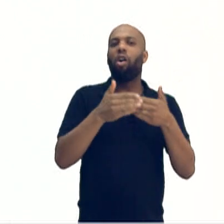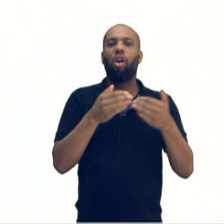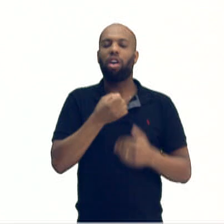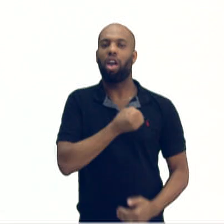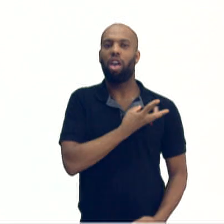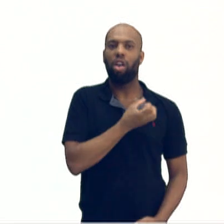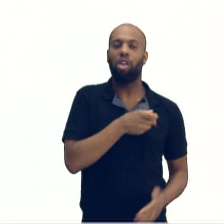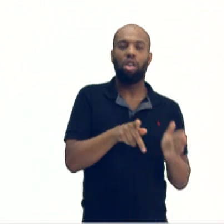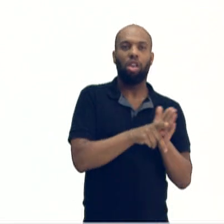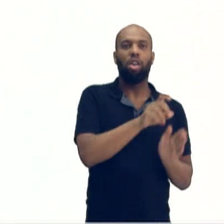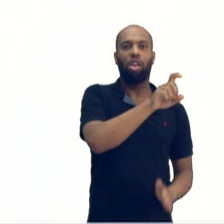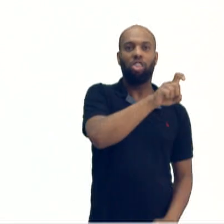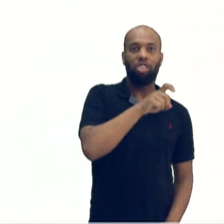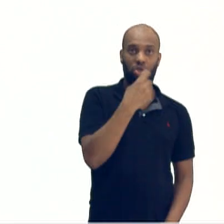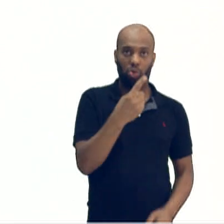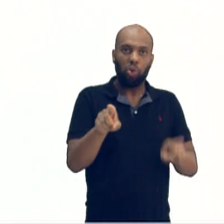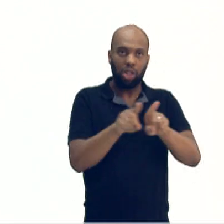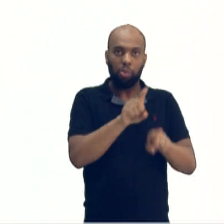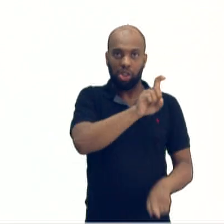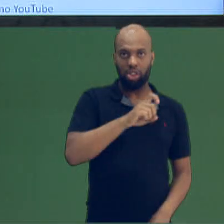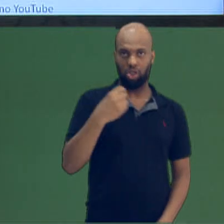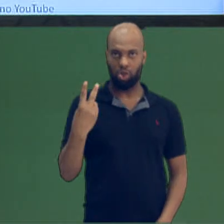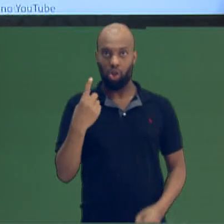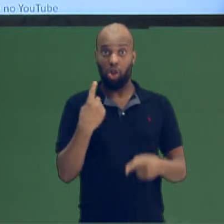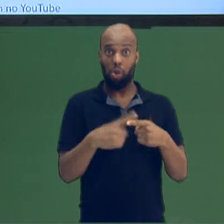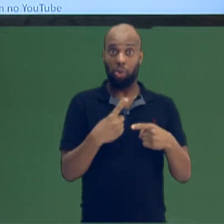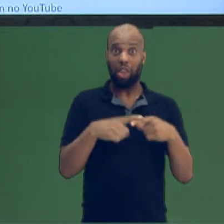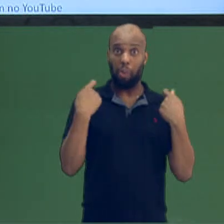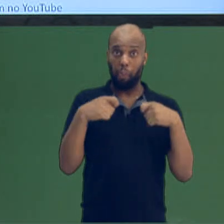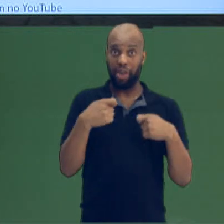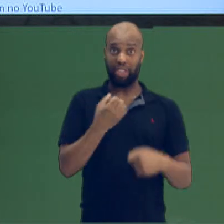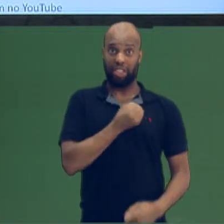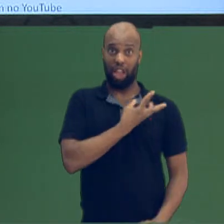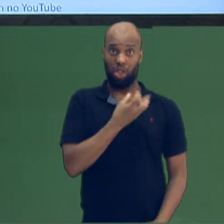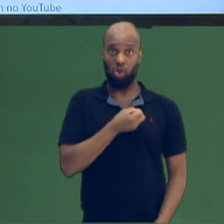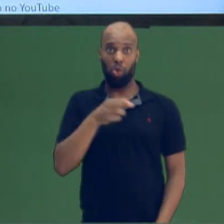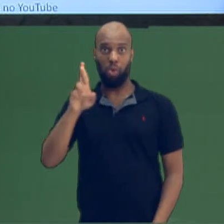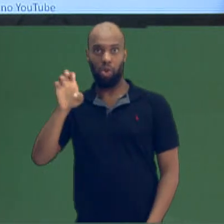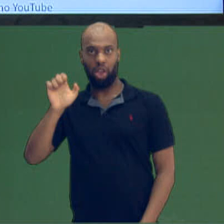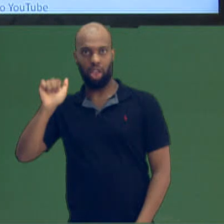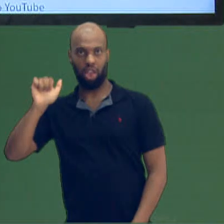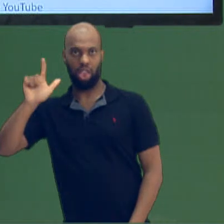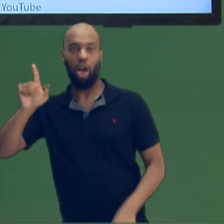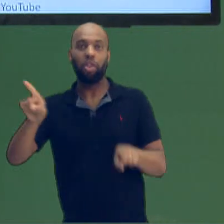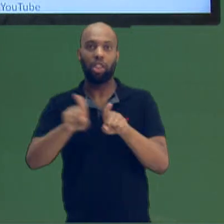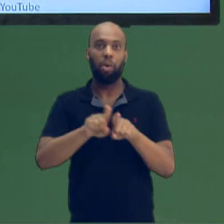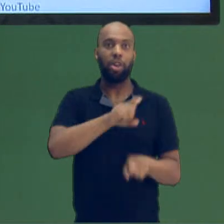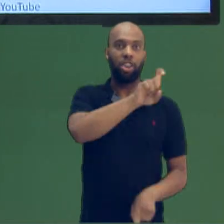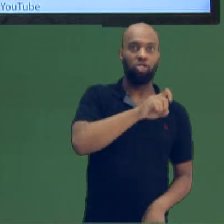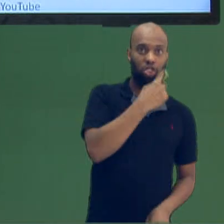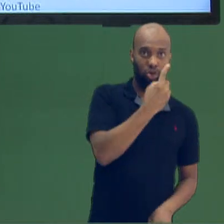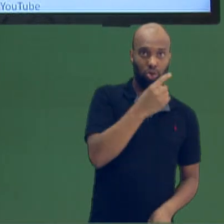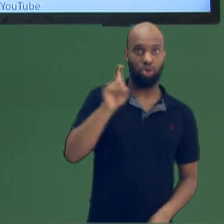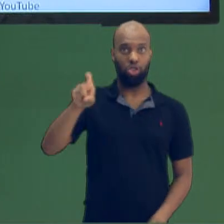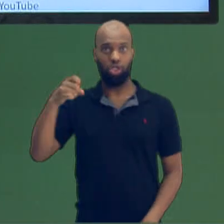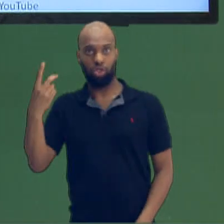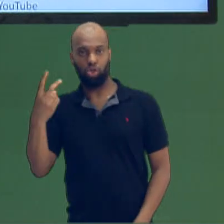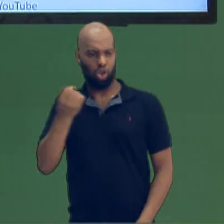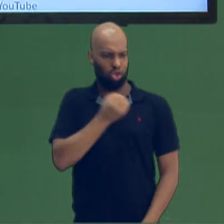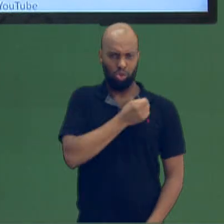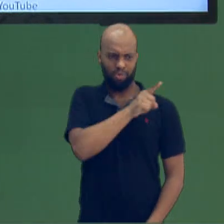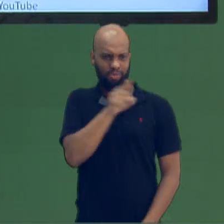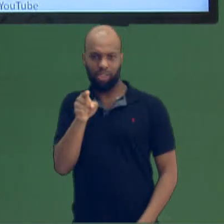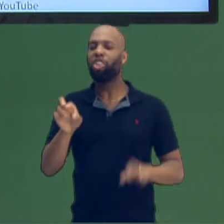de x1 e x2, desde que esses valores sejam reais e com x1 diferente de x2, né? Então, eu vou ter duas